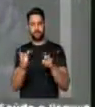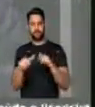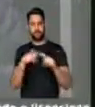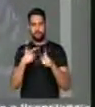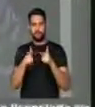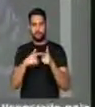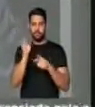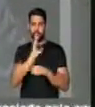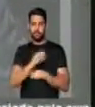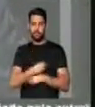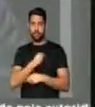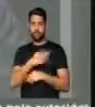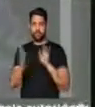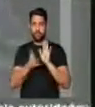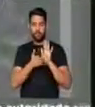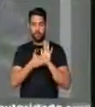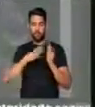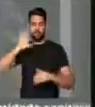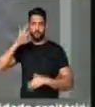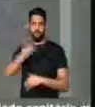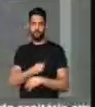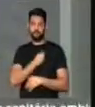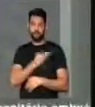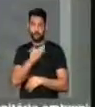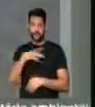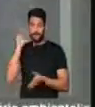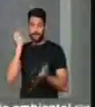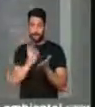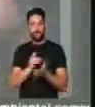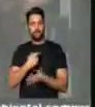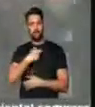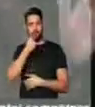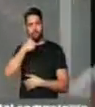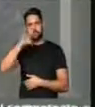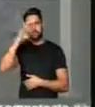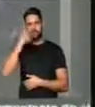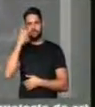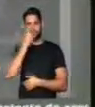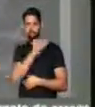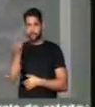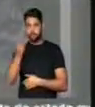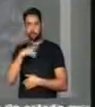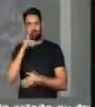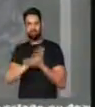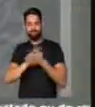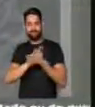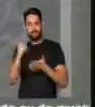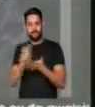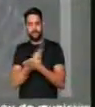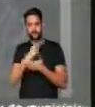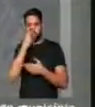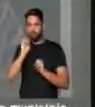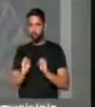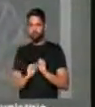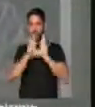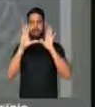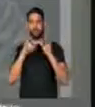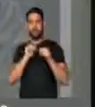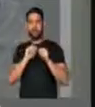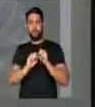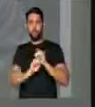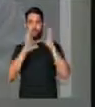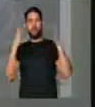do Brasil e que proponha soluções. Certamente, senhoras e senhores deputados, não haverá um passe de mágica nem um